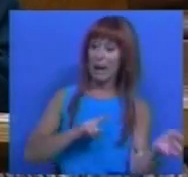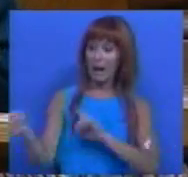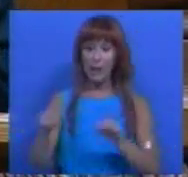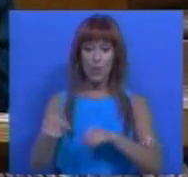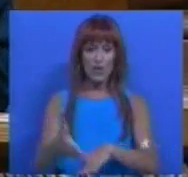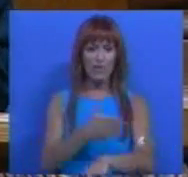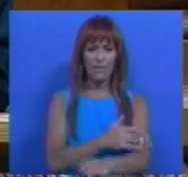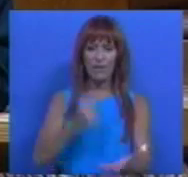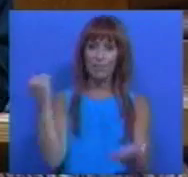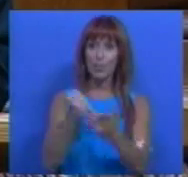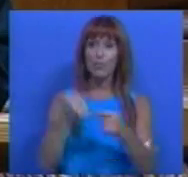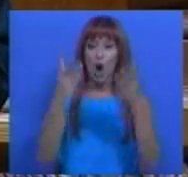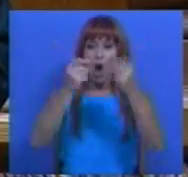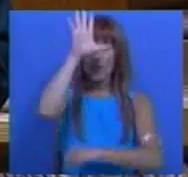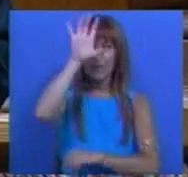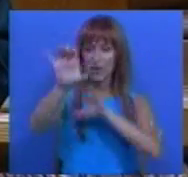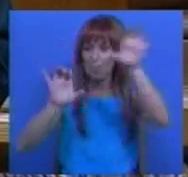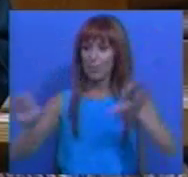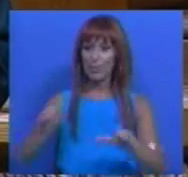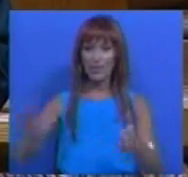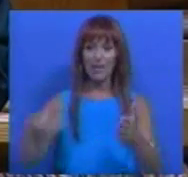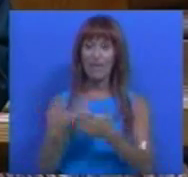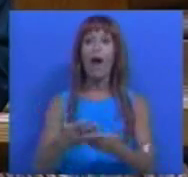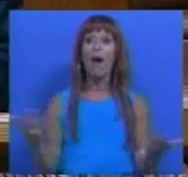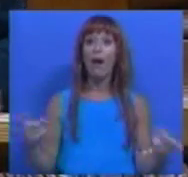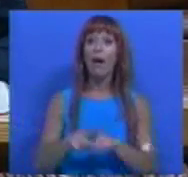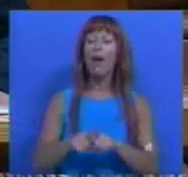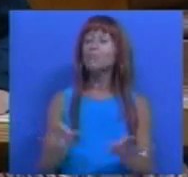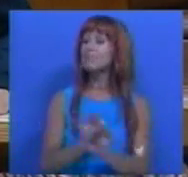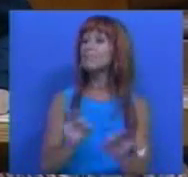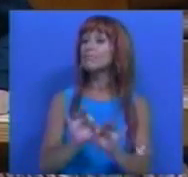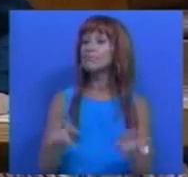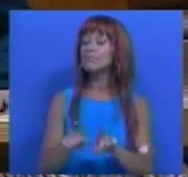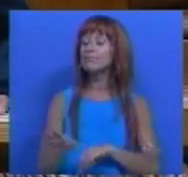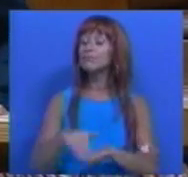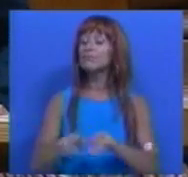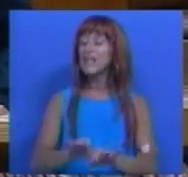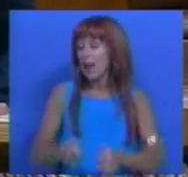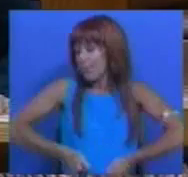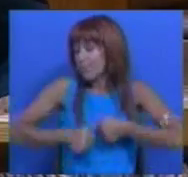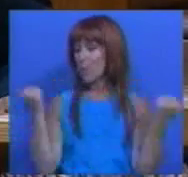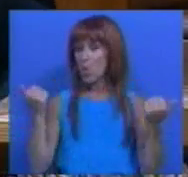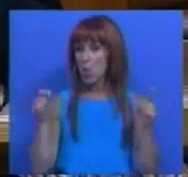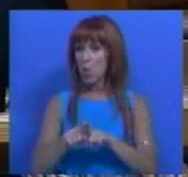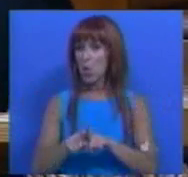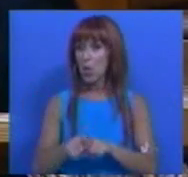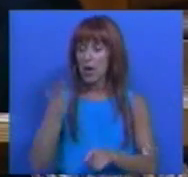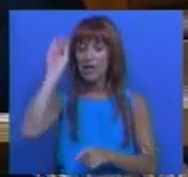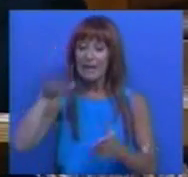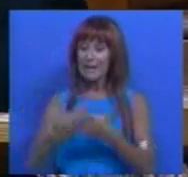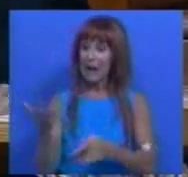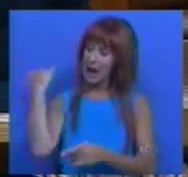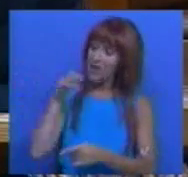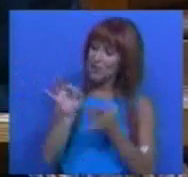visto prévio sobre os orçamentos nacionais levaram afinal a sério e tomaram como boa a sugestão há